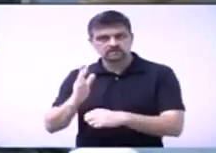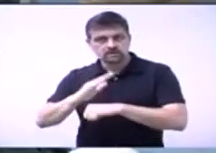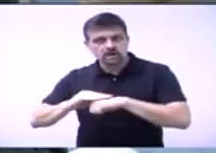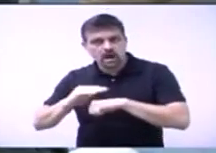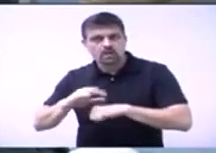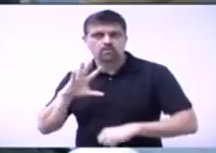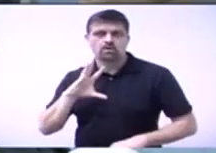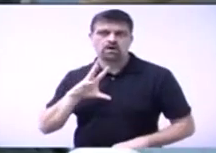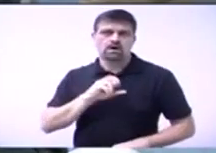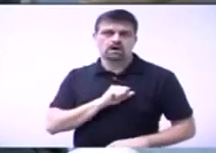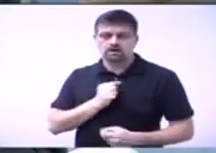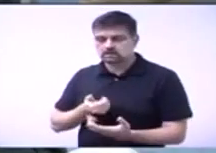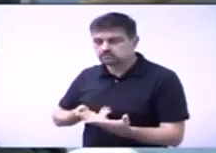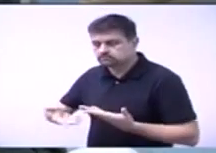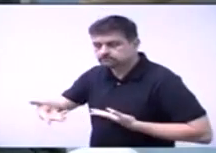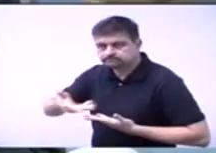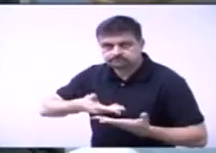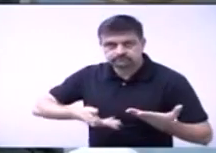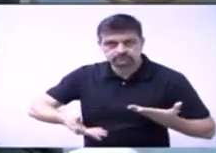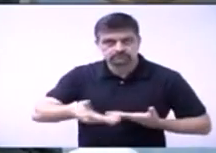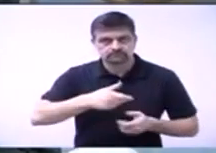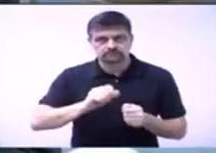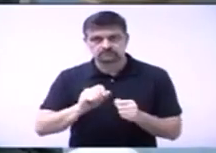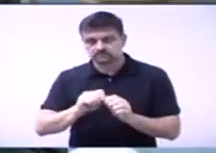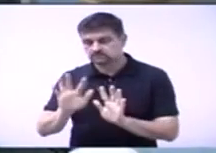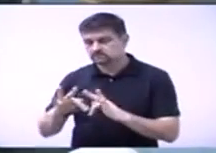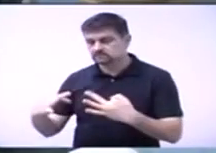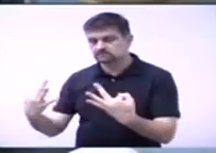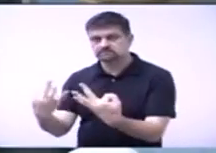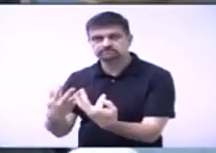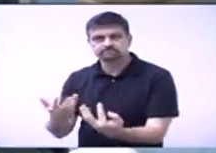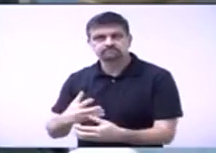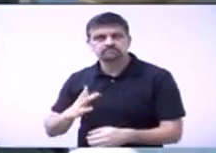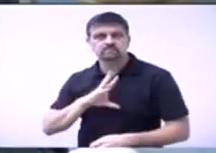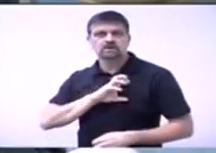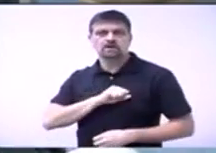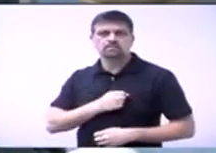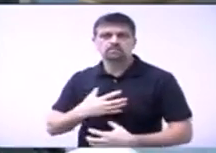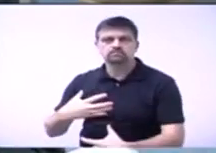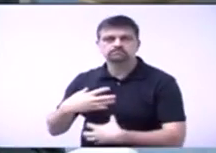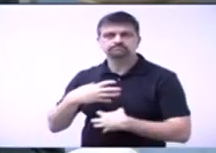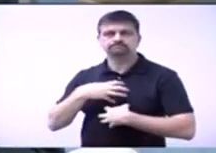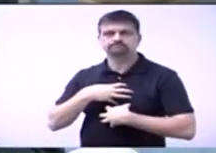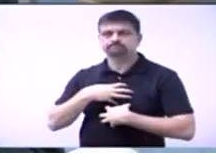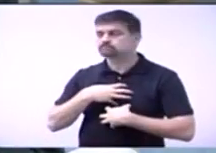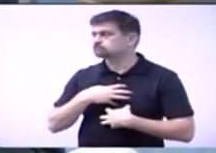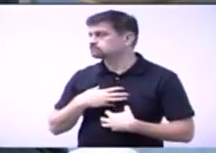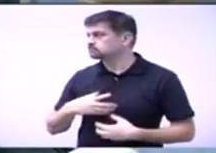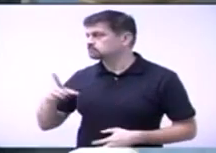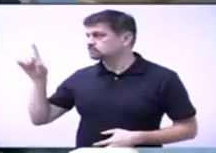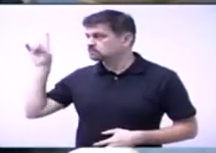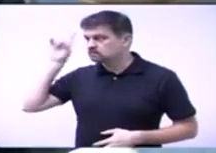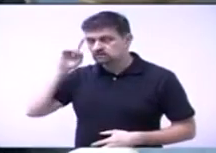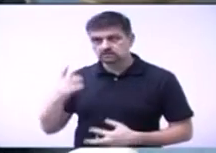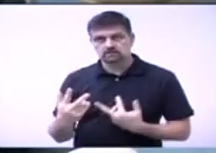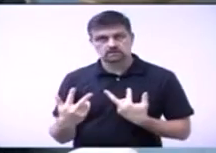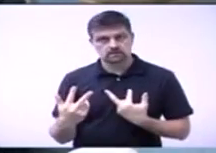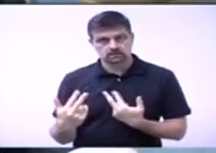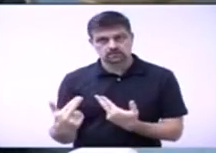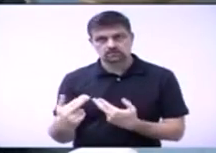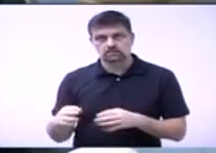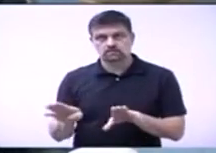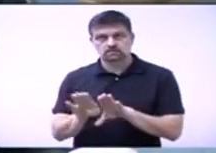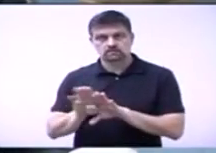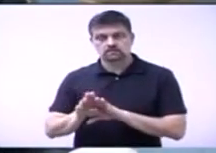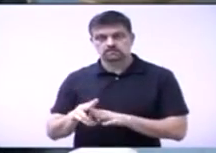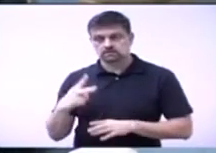amor, trazendo alegria para a nossa família. No mesmo dia também,